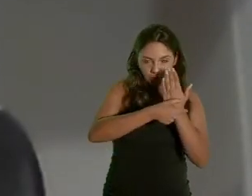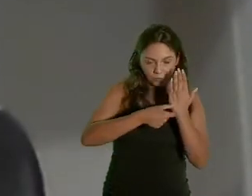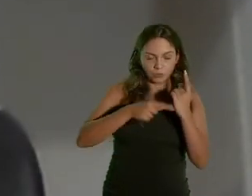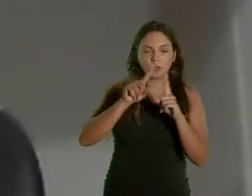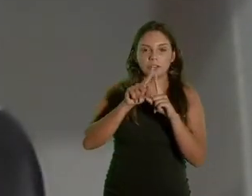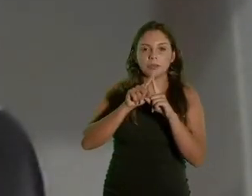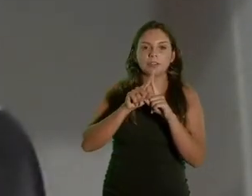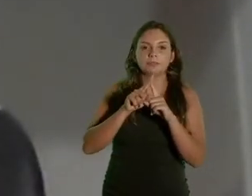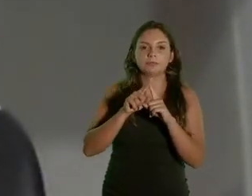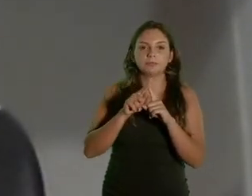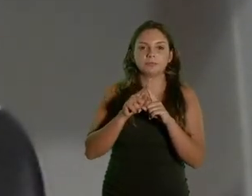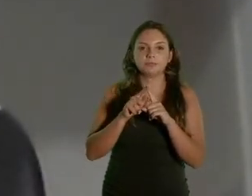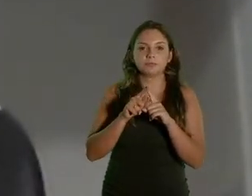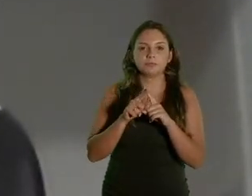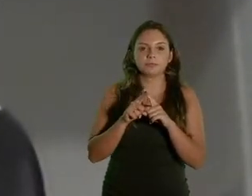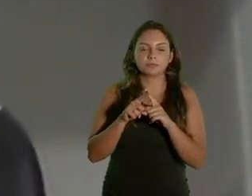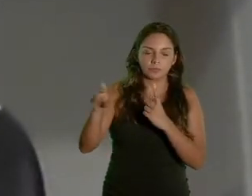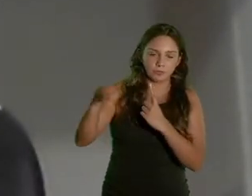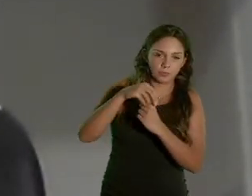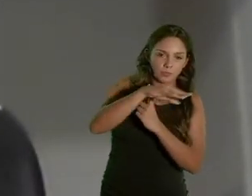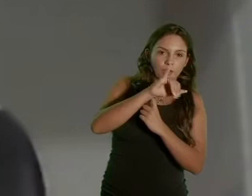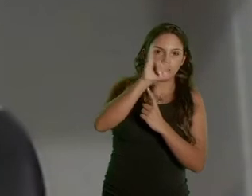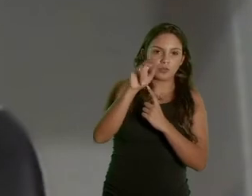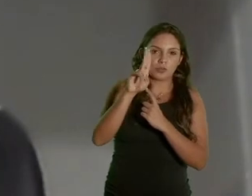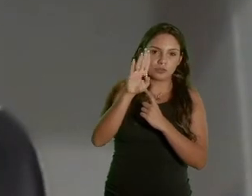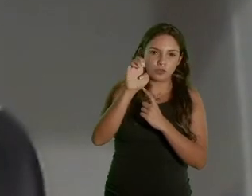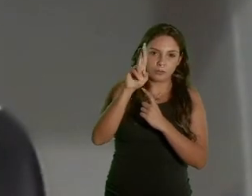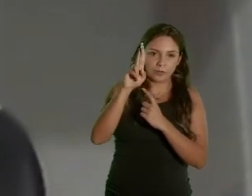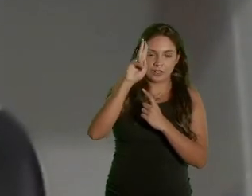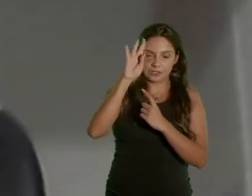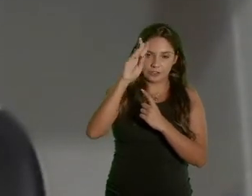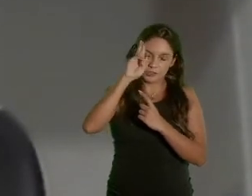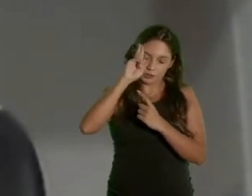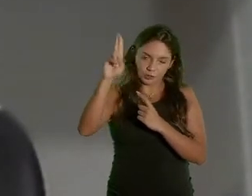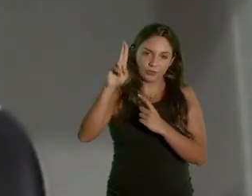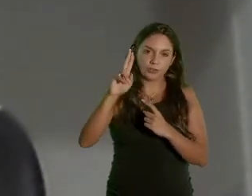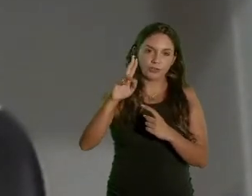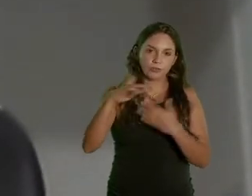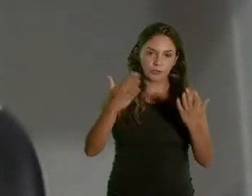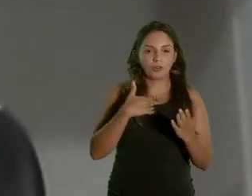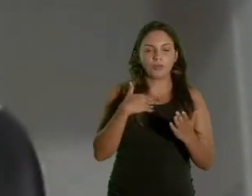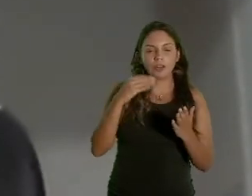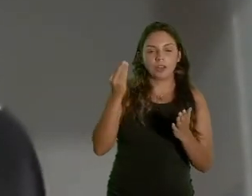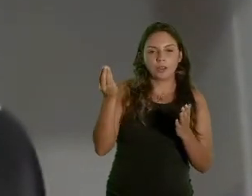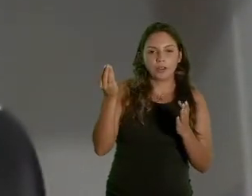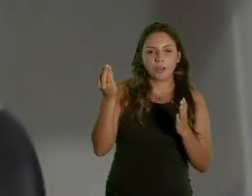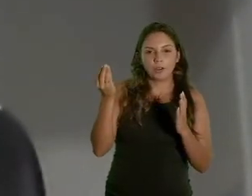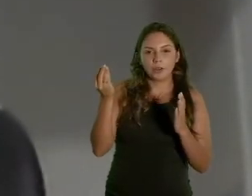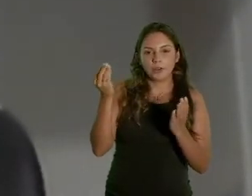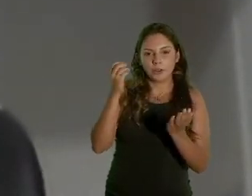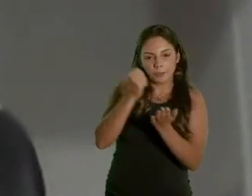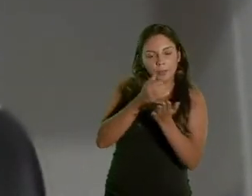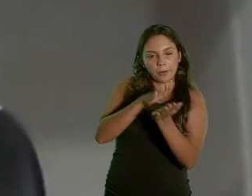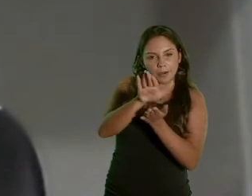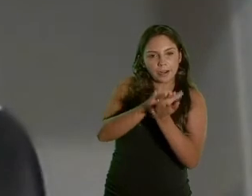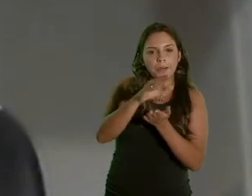redatora, e sendo mediado pelo Gilbert Amaral, que é dono da editora pela qual publiquei meu livro, que me deu todo o